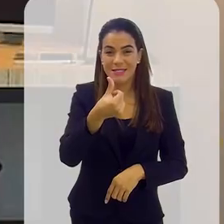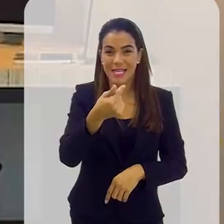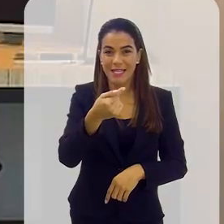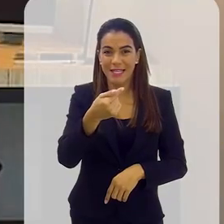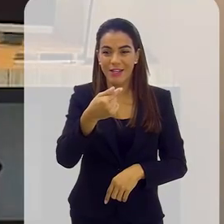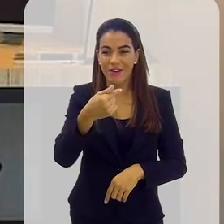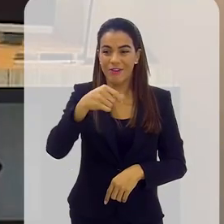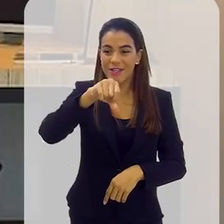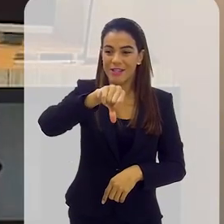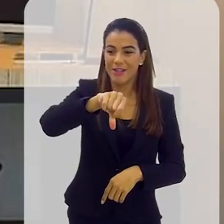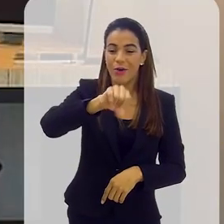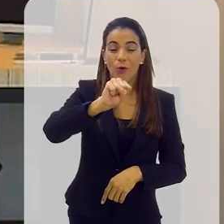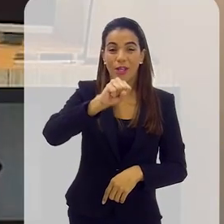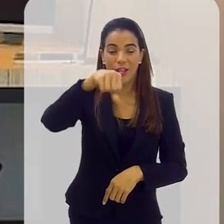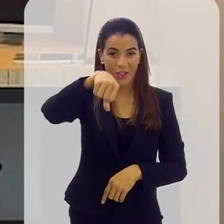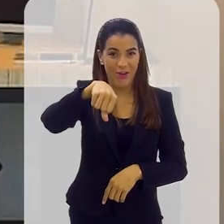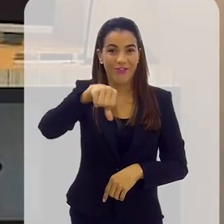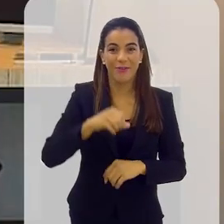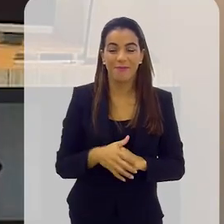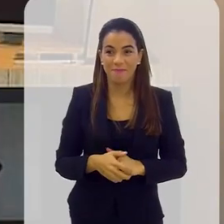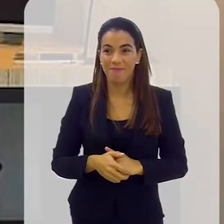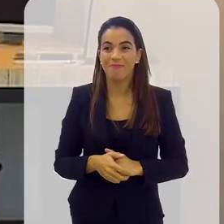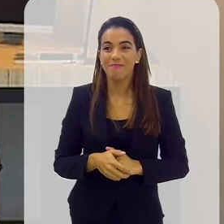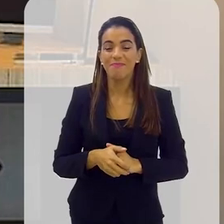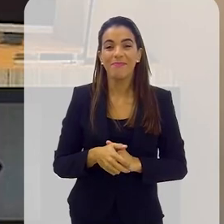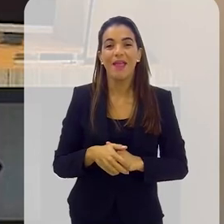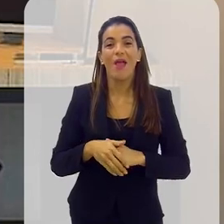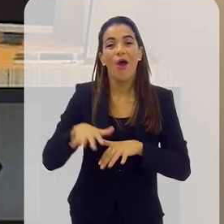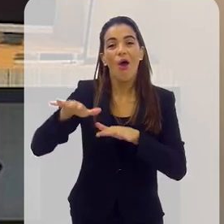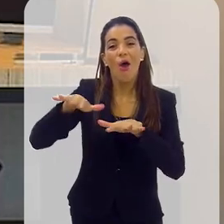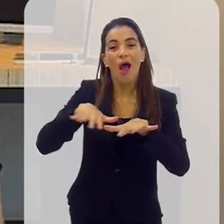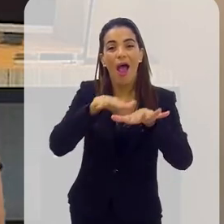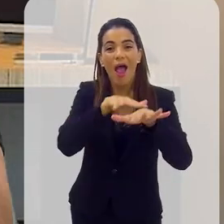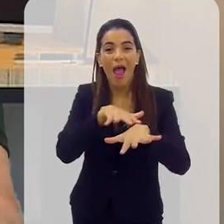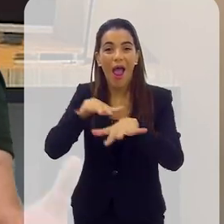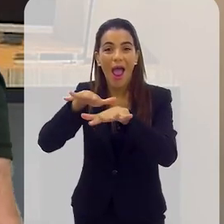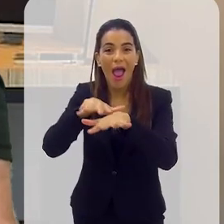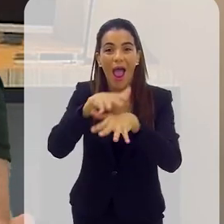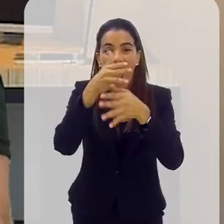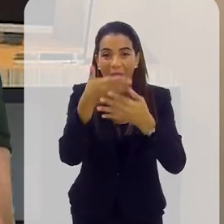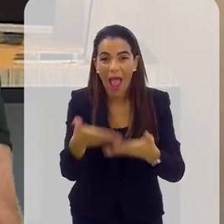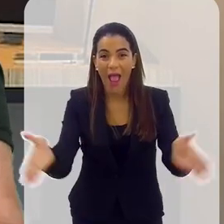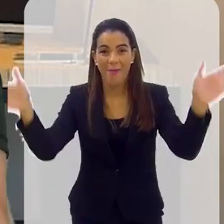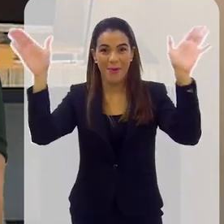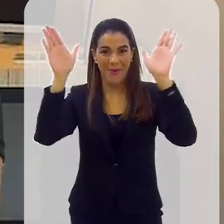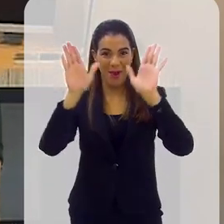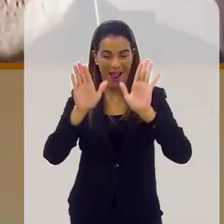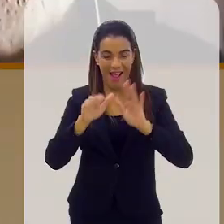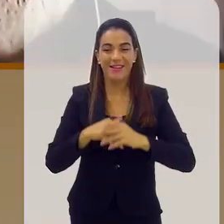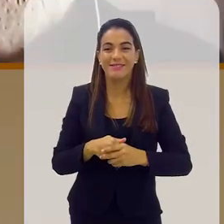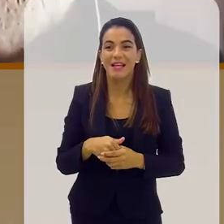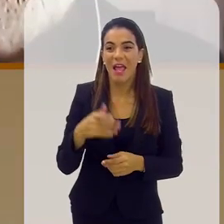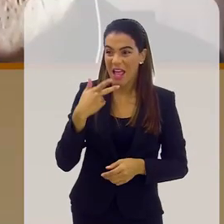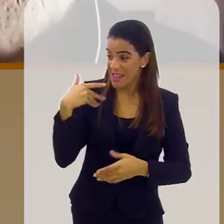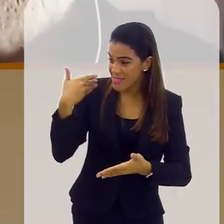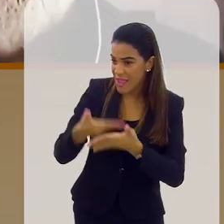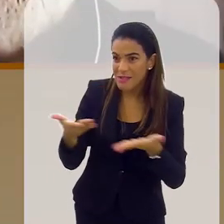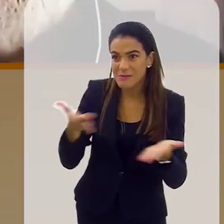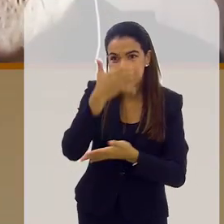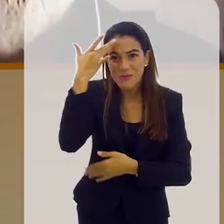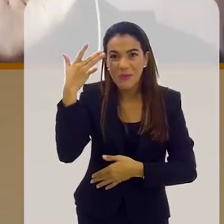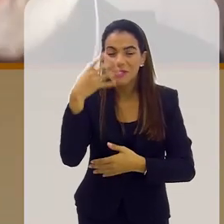Com aquele samba Liberdade, Liberdade, Abra as Asas sobre Nós, que foi assim um estouro e que até hoje as pessoas